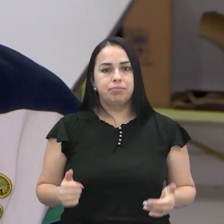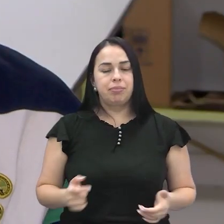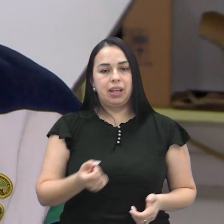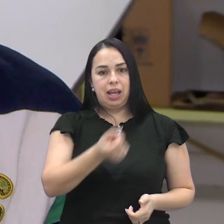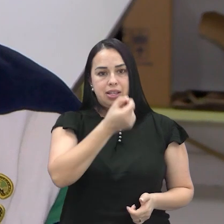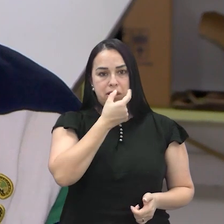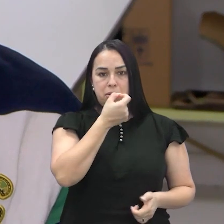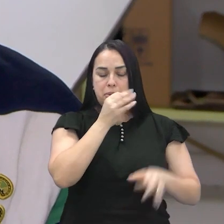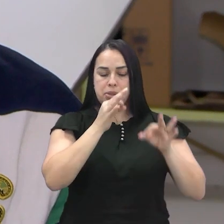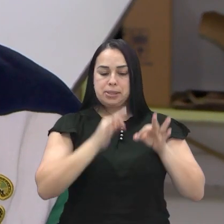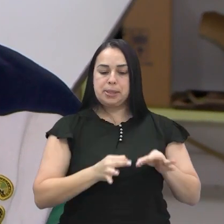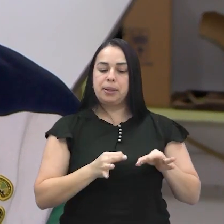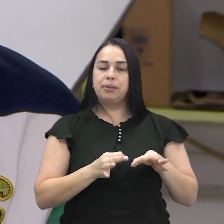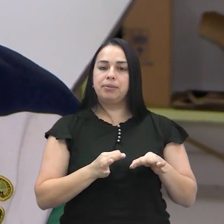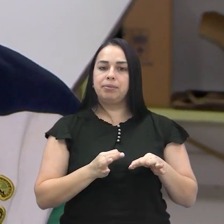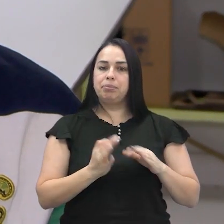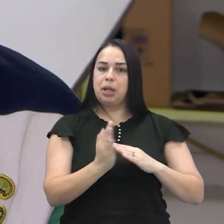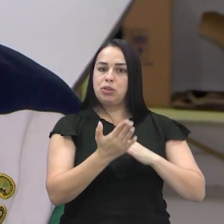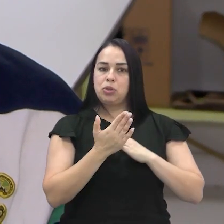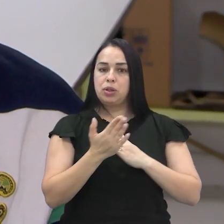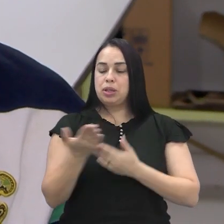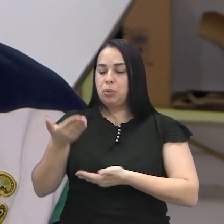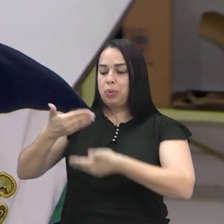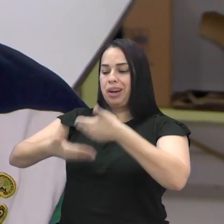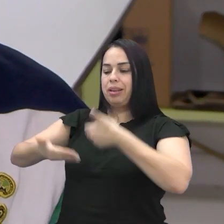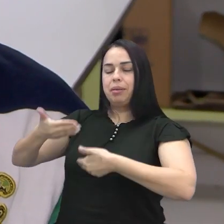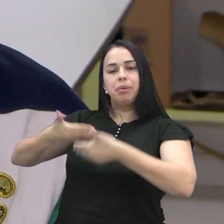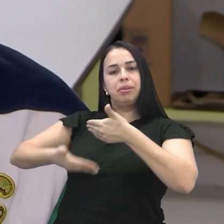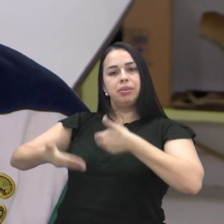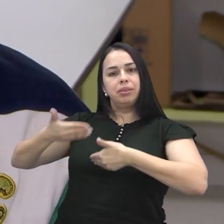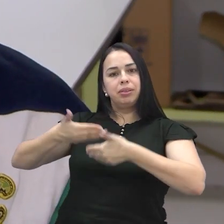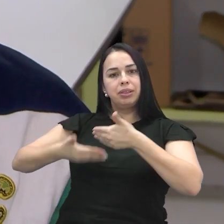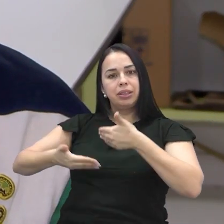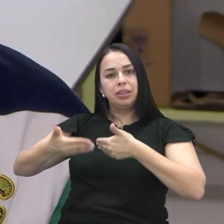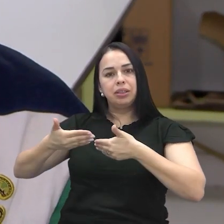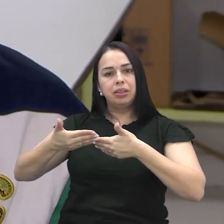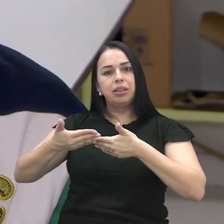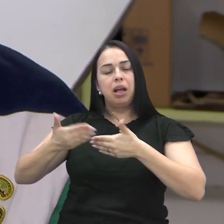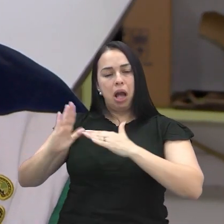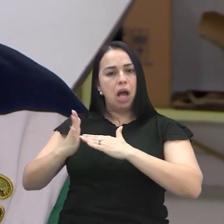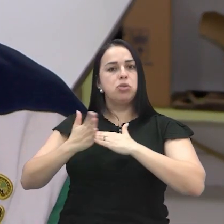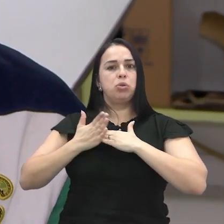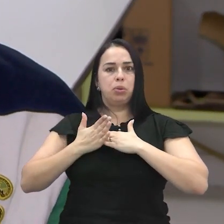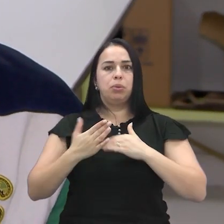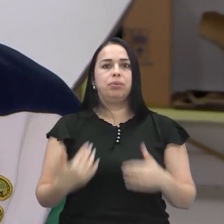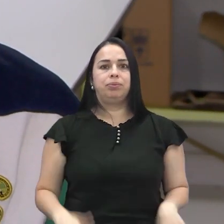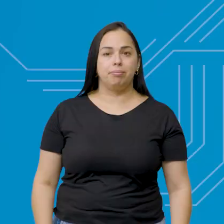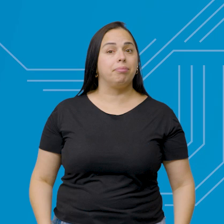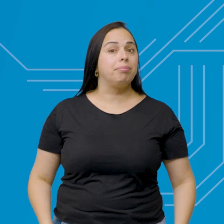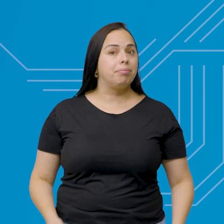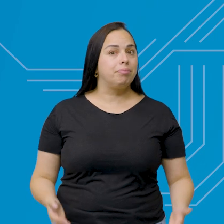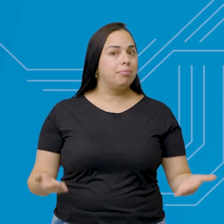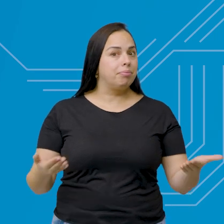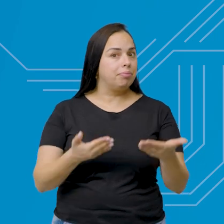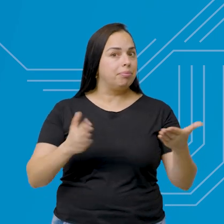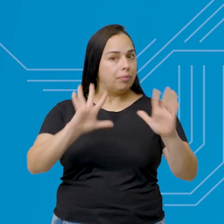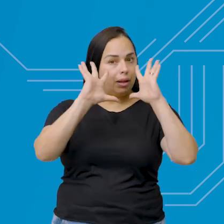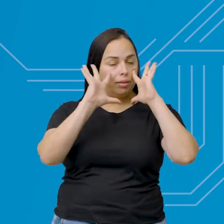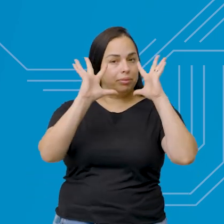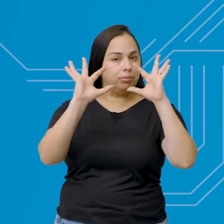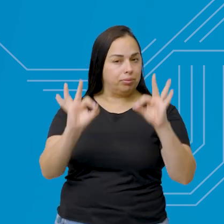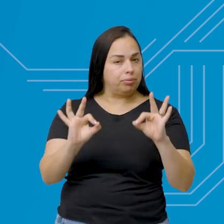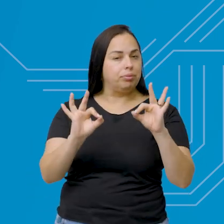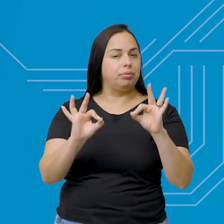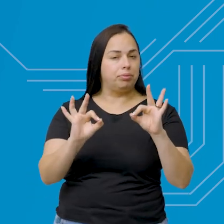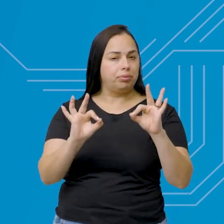medicamento acertando já ajudou. E o tratamento da terapia ajudou bastante. Agora um alerta